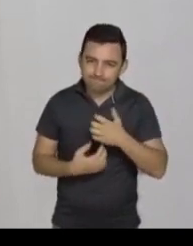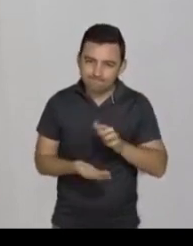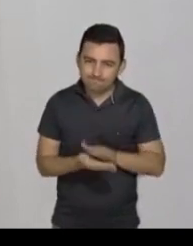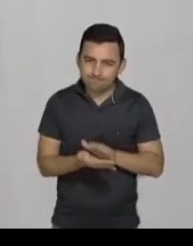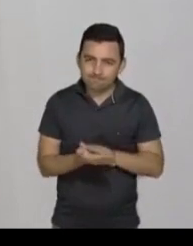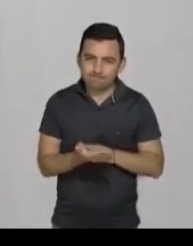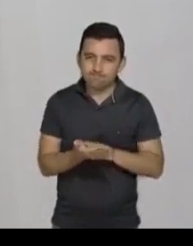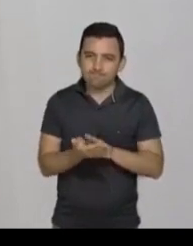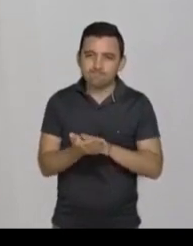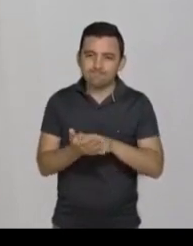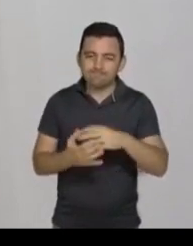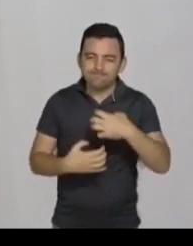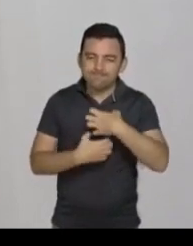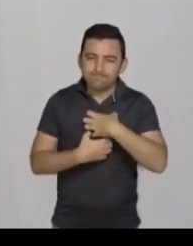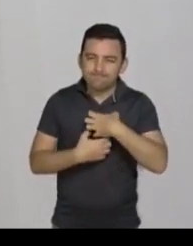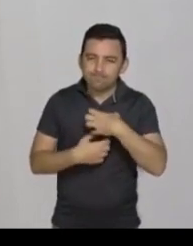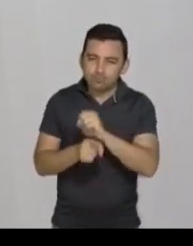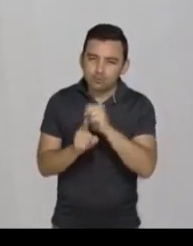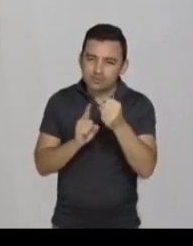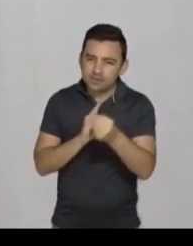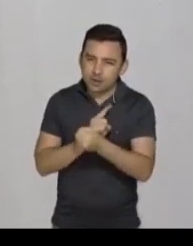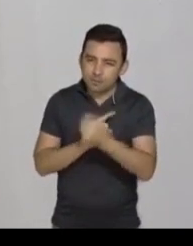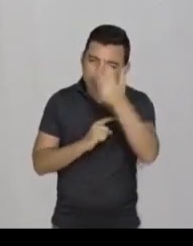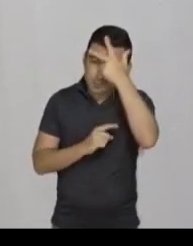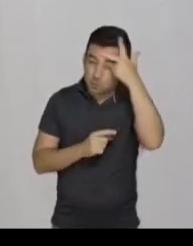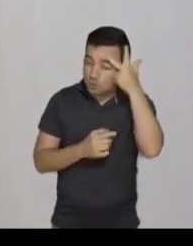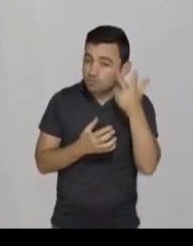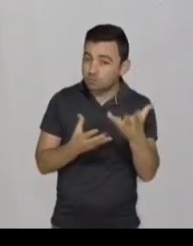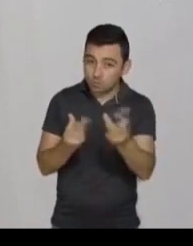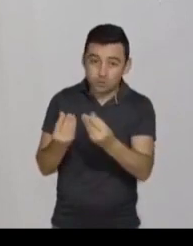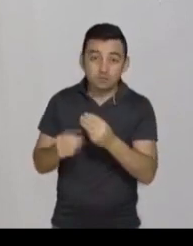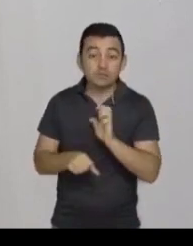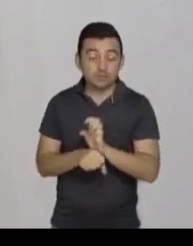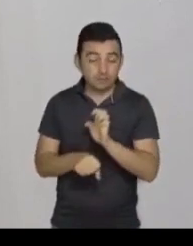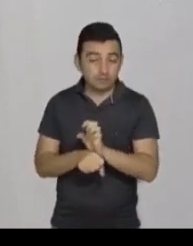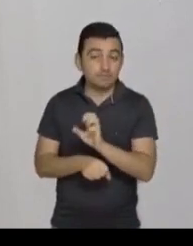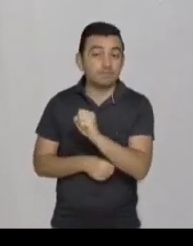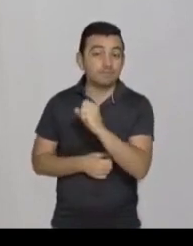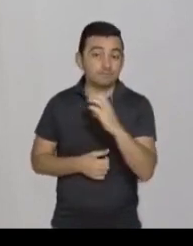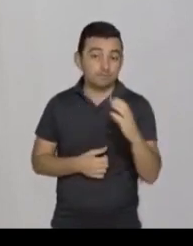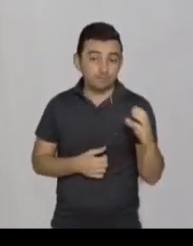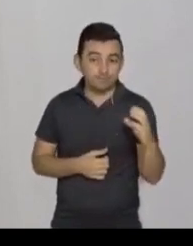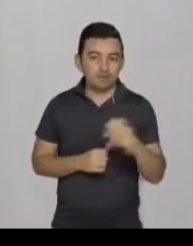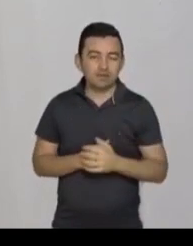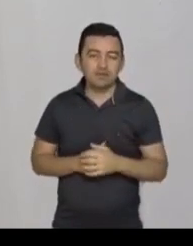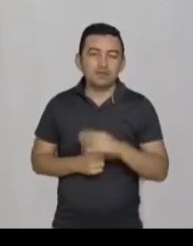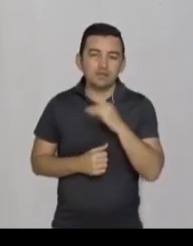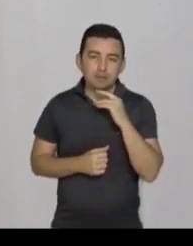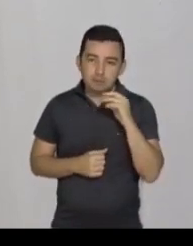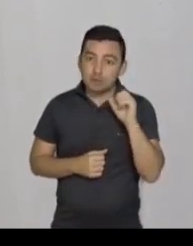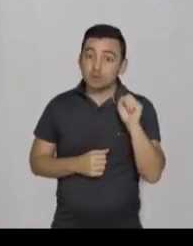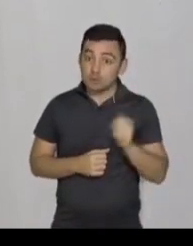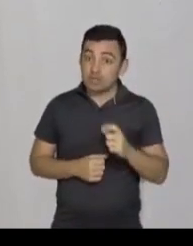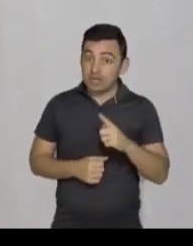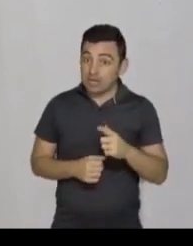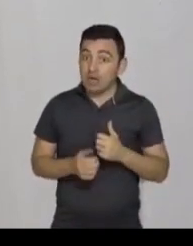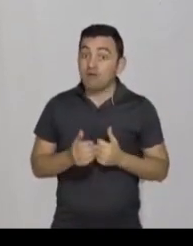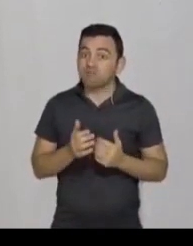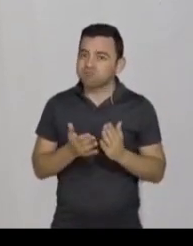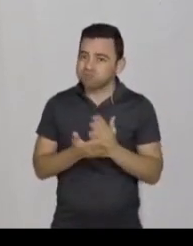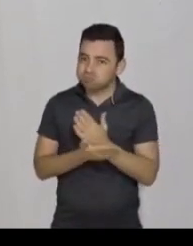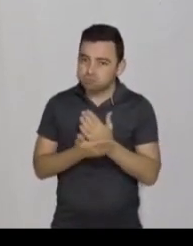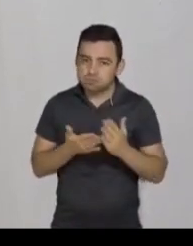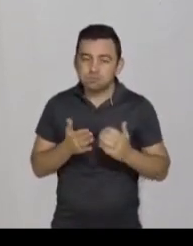a sensibilidade social de várias pessoas aqui no estado e Jaraguá tem alguns deles algumas